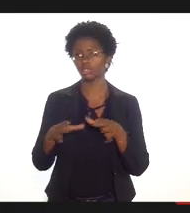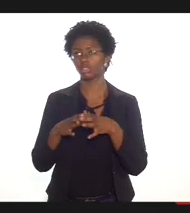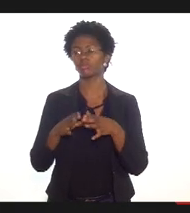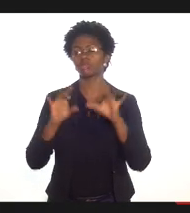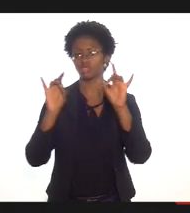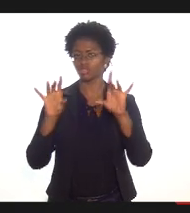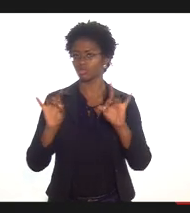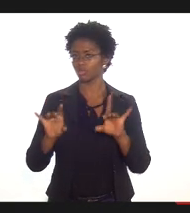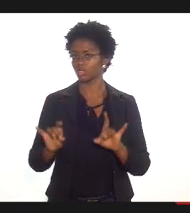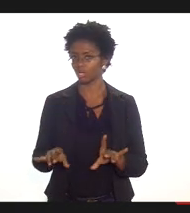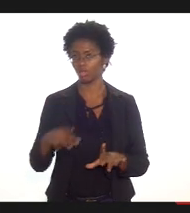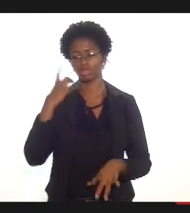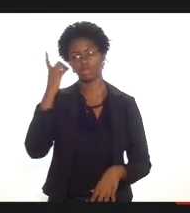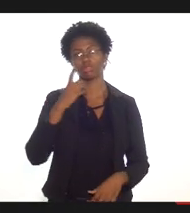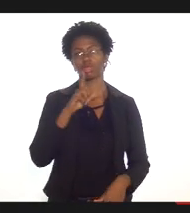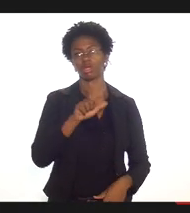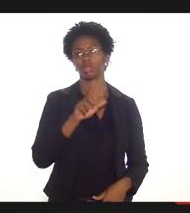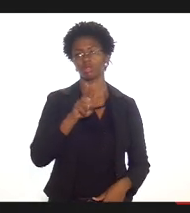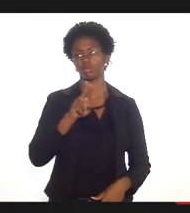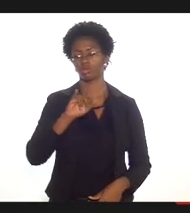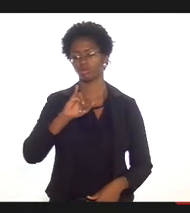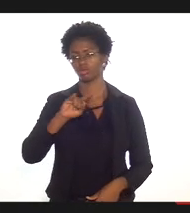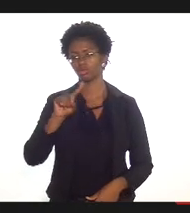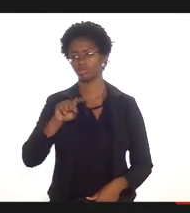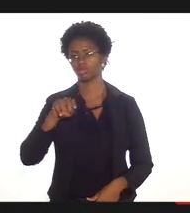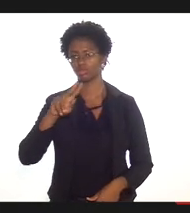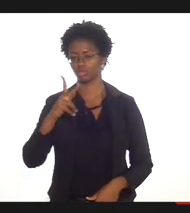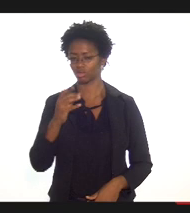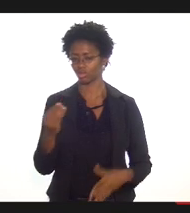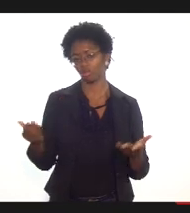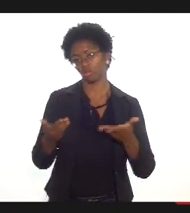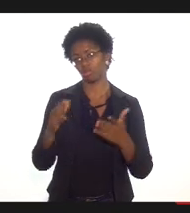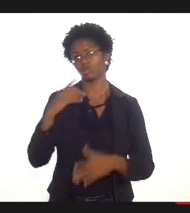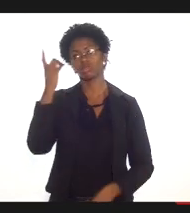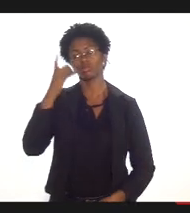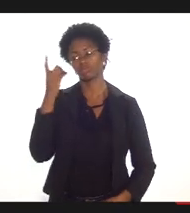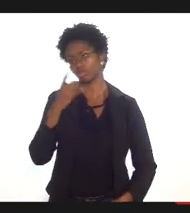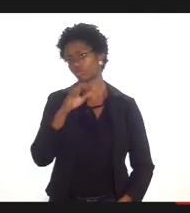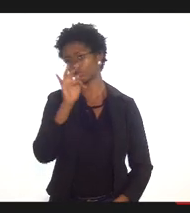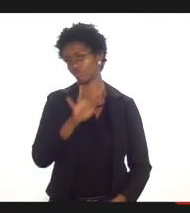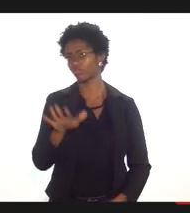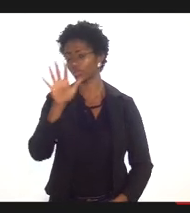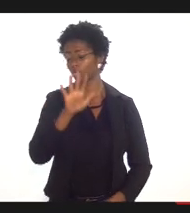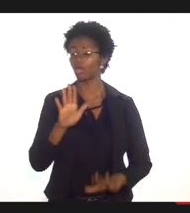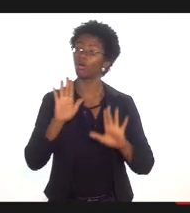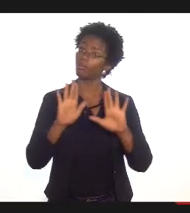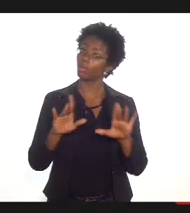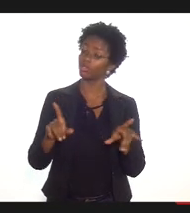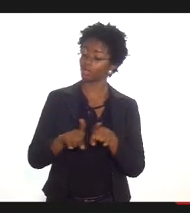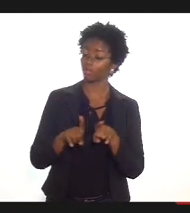desde o deputado doutor Luizinho, né, que agora é deputado federal, mas também a